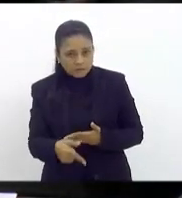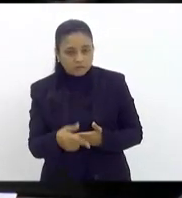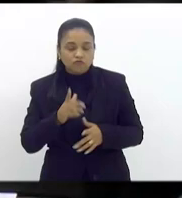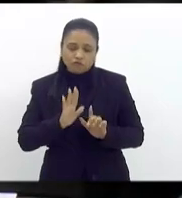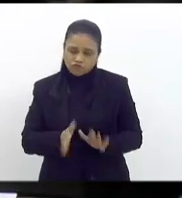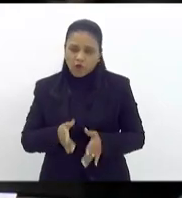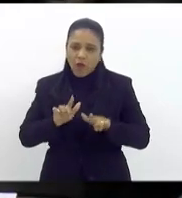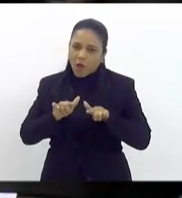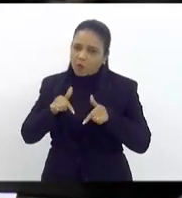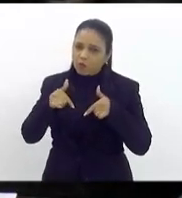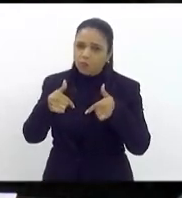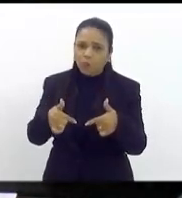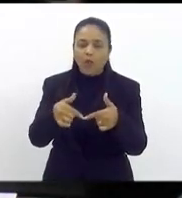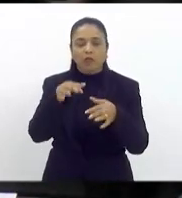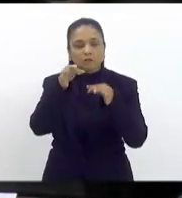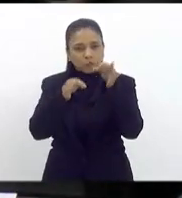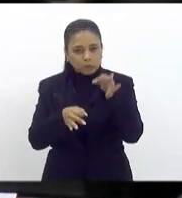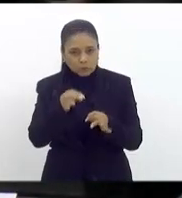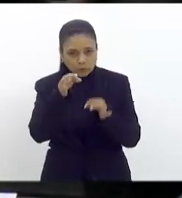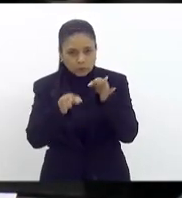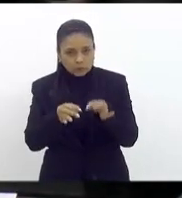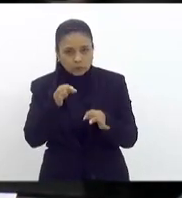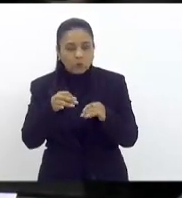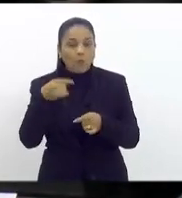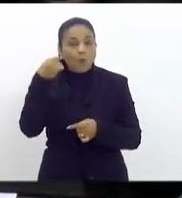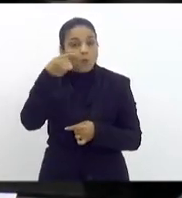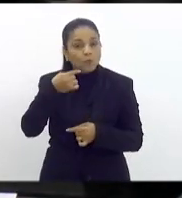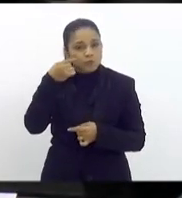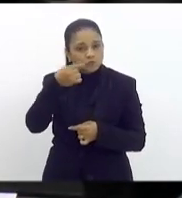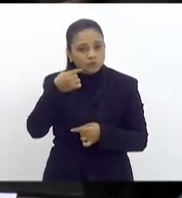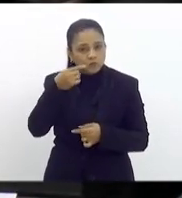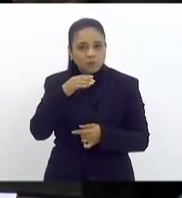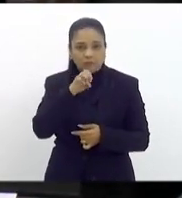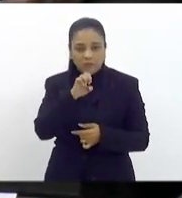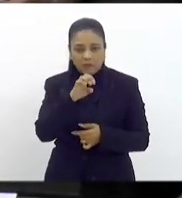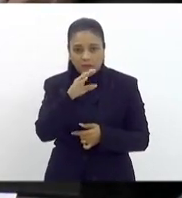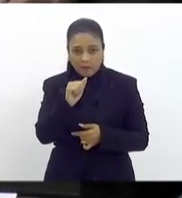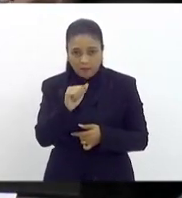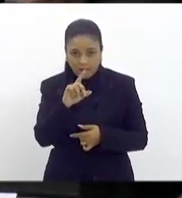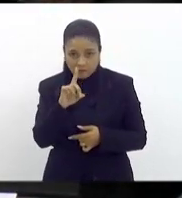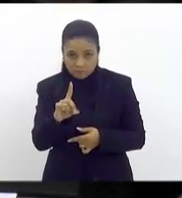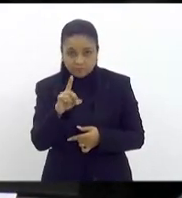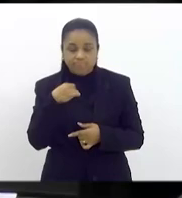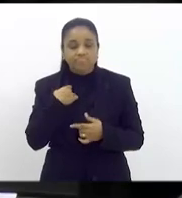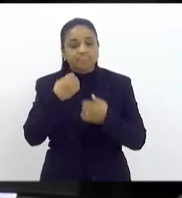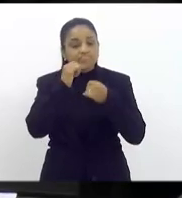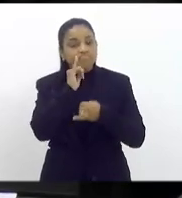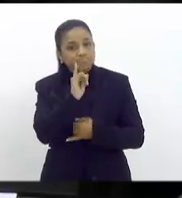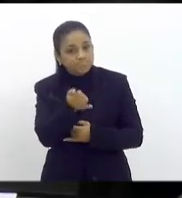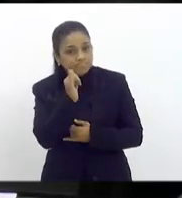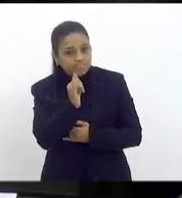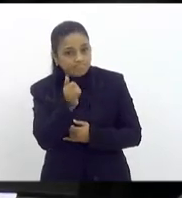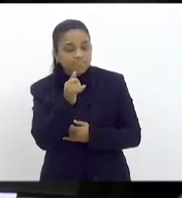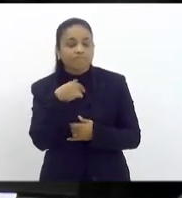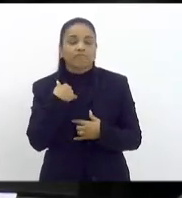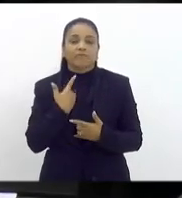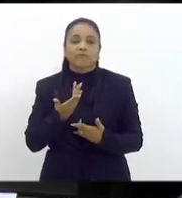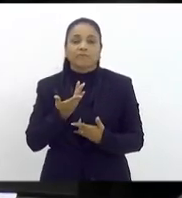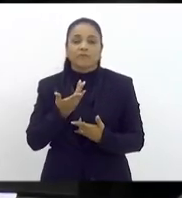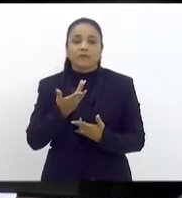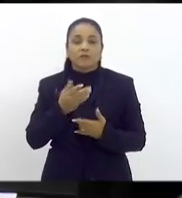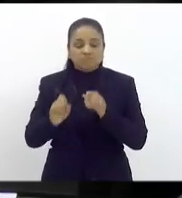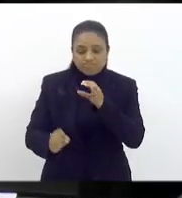atuei juridicamente como advogado do ECAD, e posso lhes dizer que o ECAD